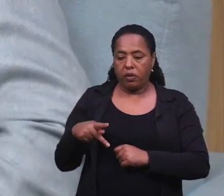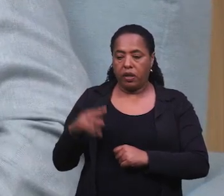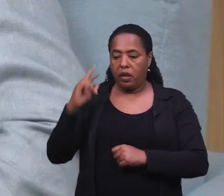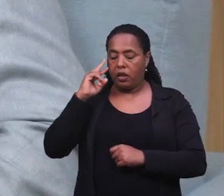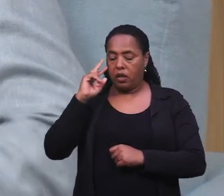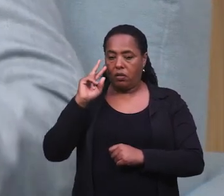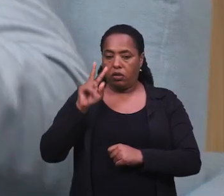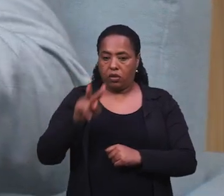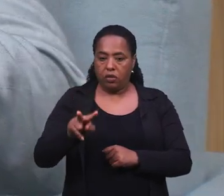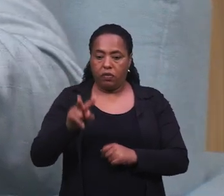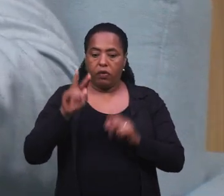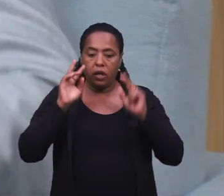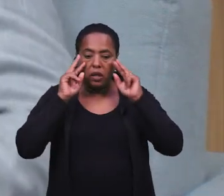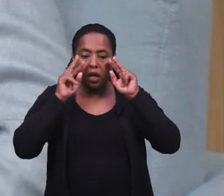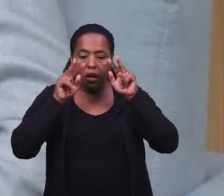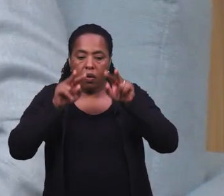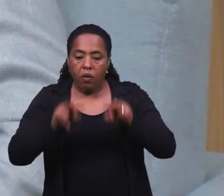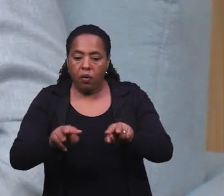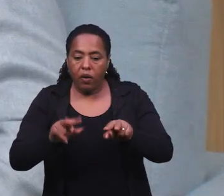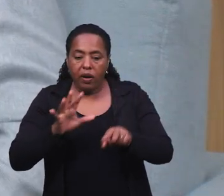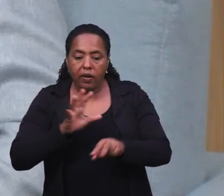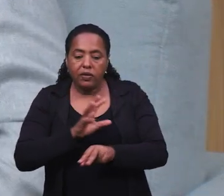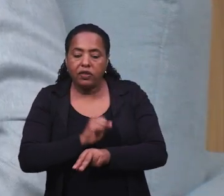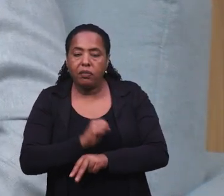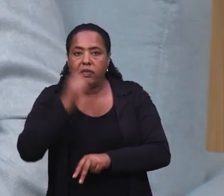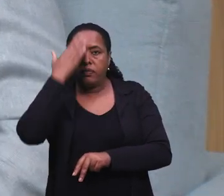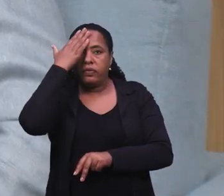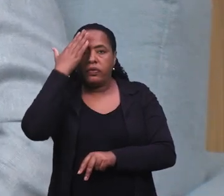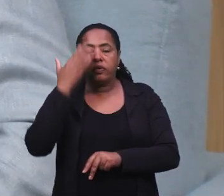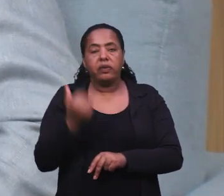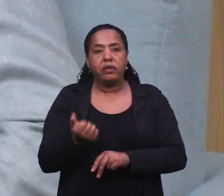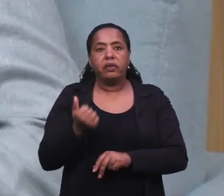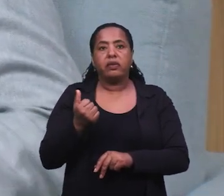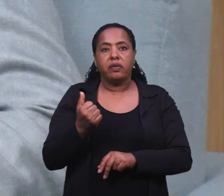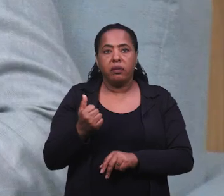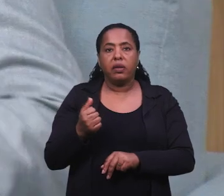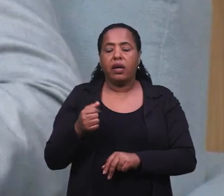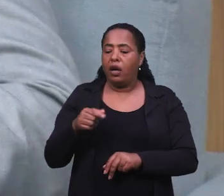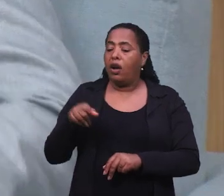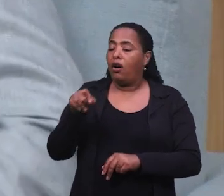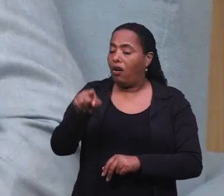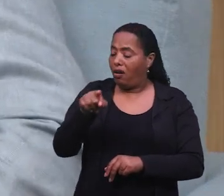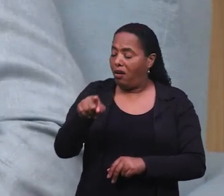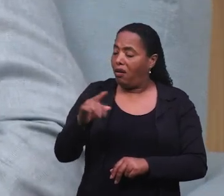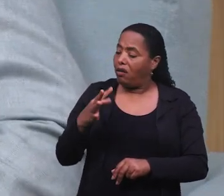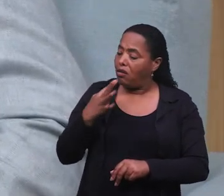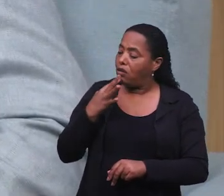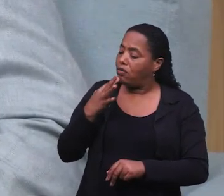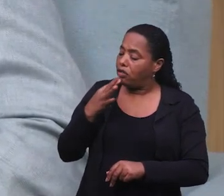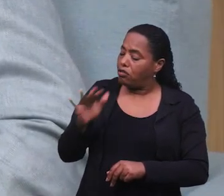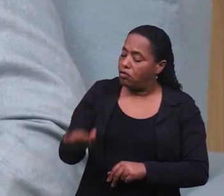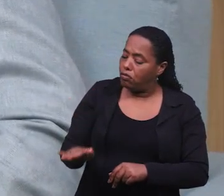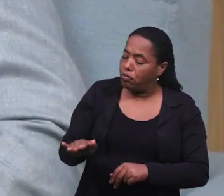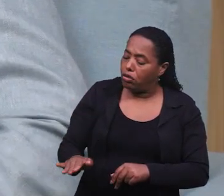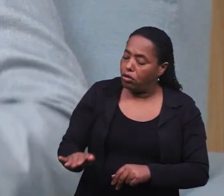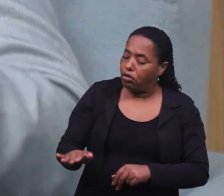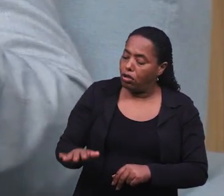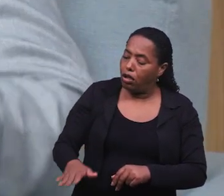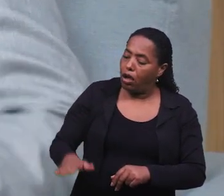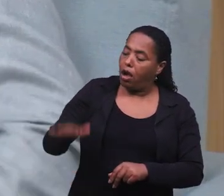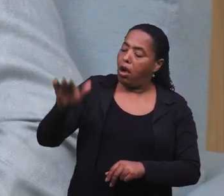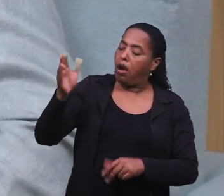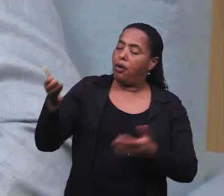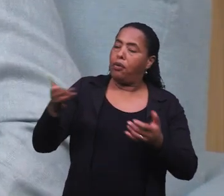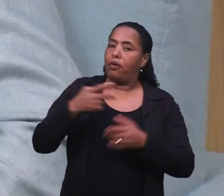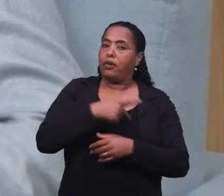hein? Faz aí na sua igreja. Adote um idoso. Cada jovem cuidando do idoso. E aí você vai adotar como?